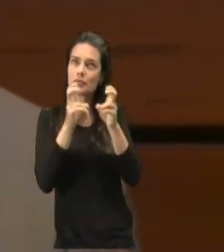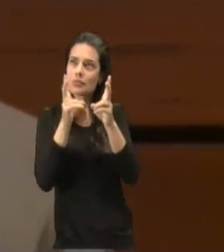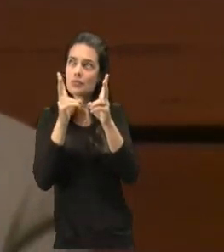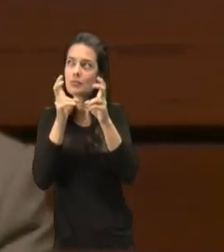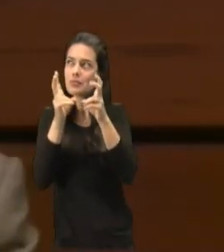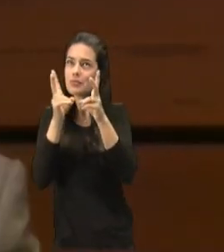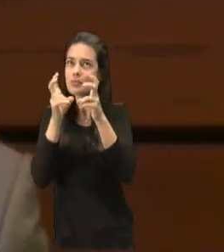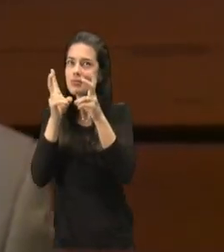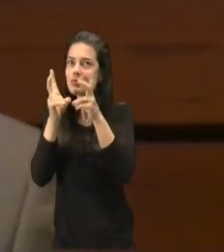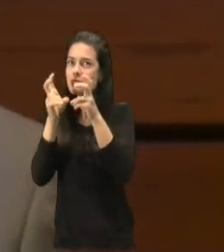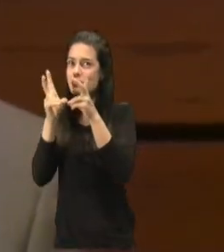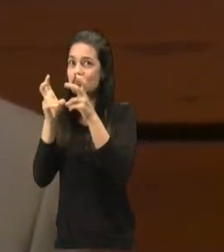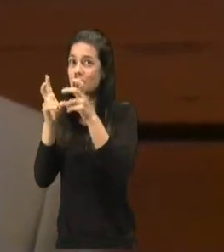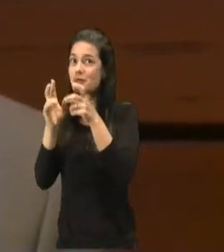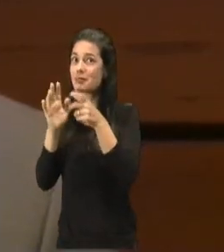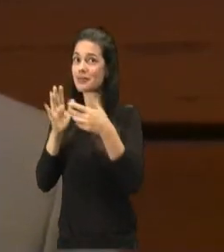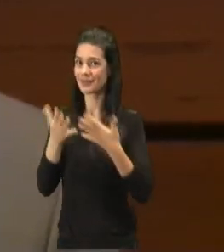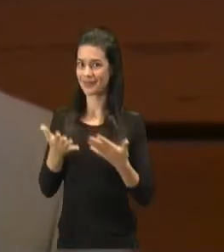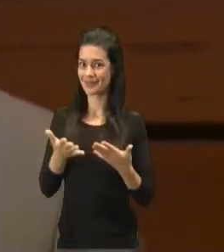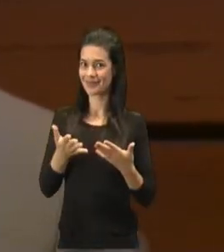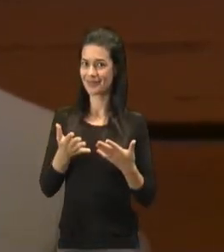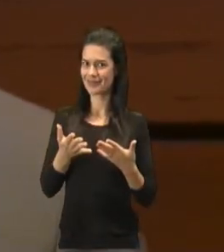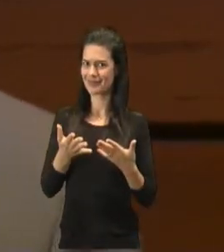E aí elas trazem para a igreja.